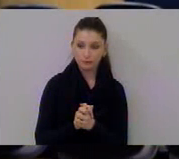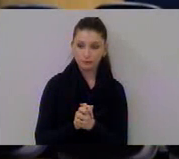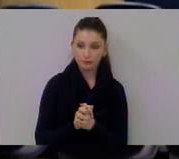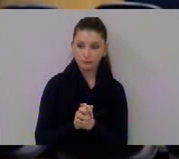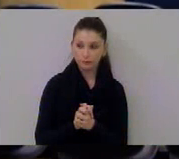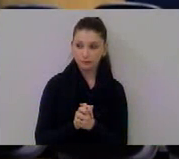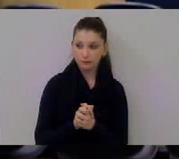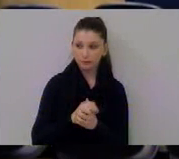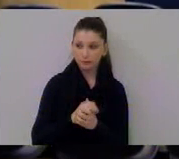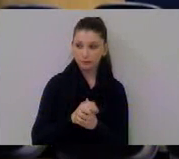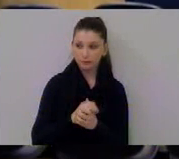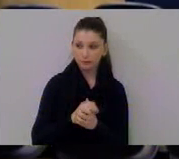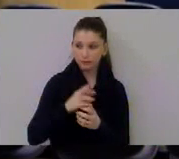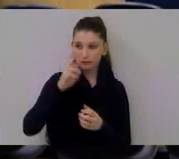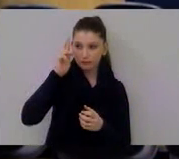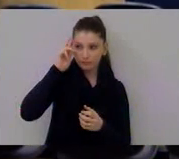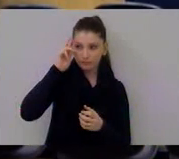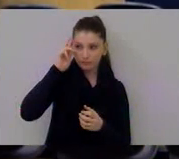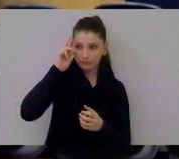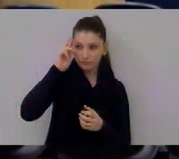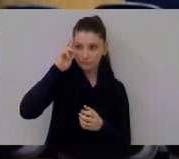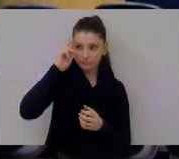Senhor presidente,